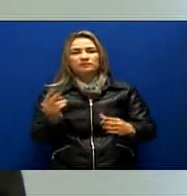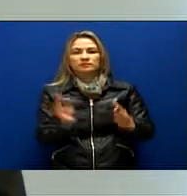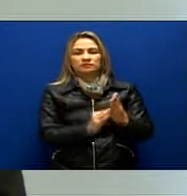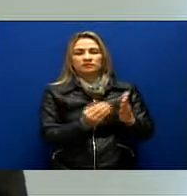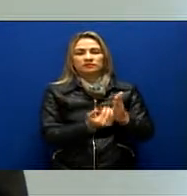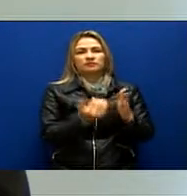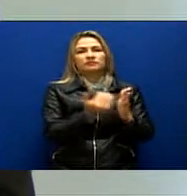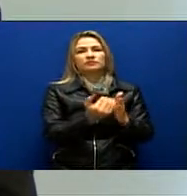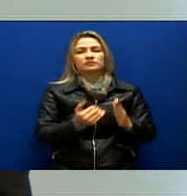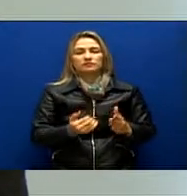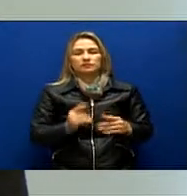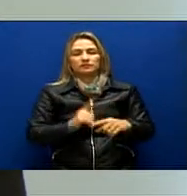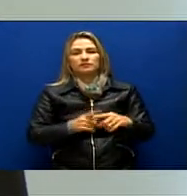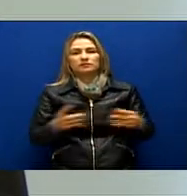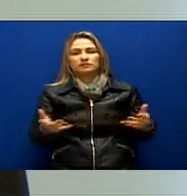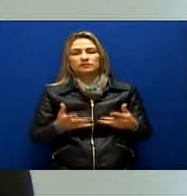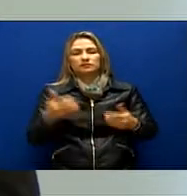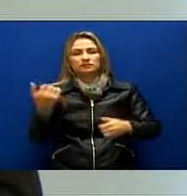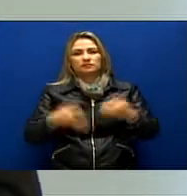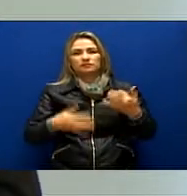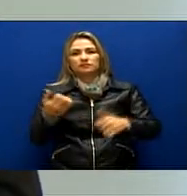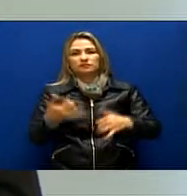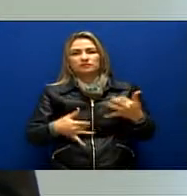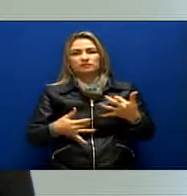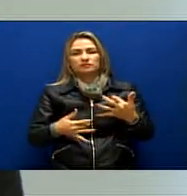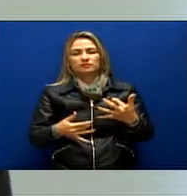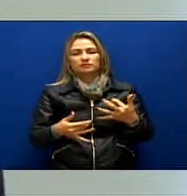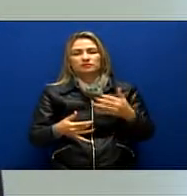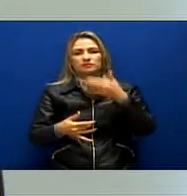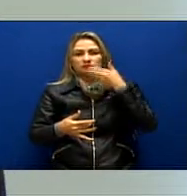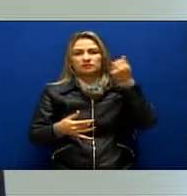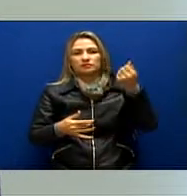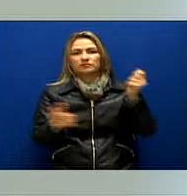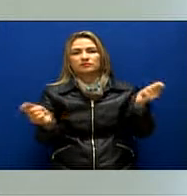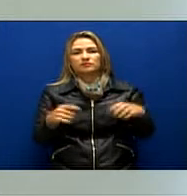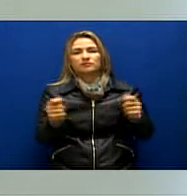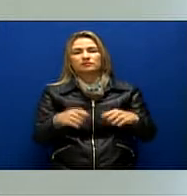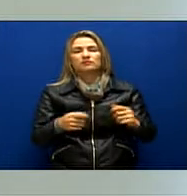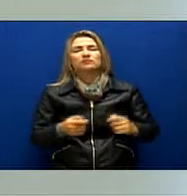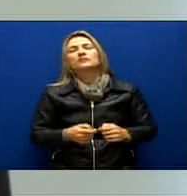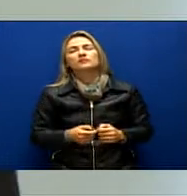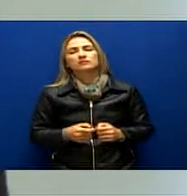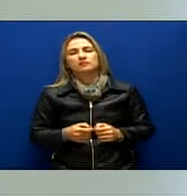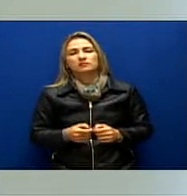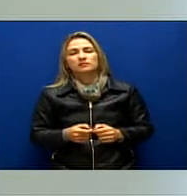aprofundar a nossa discussão. Então, agradeço a compreensão de Vossa Excelência por conta